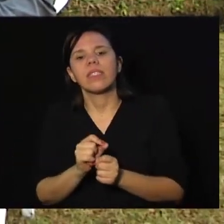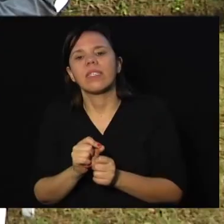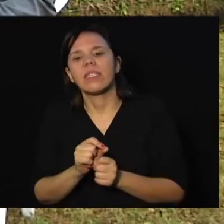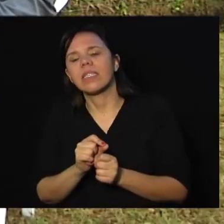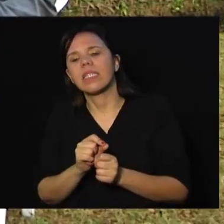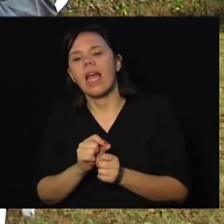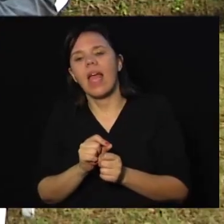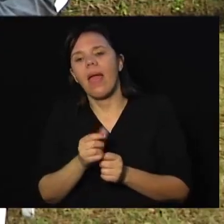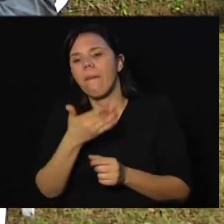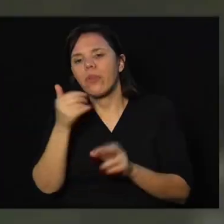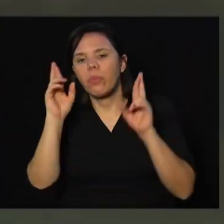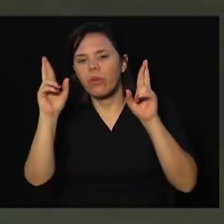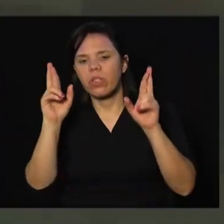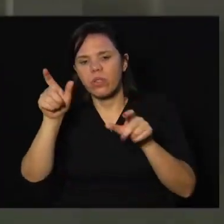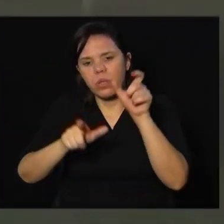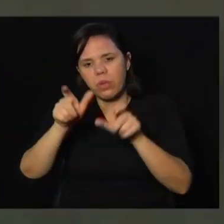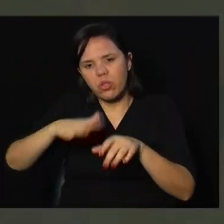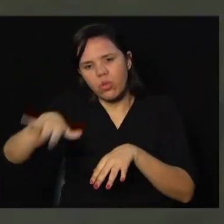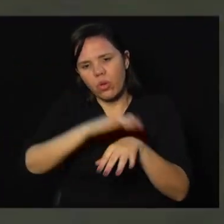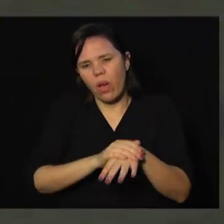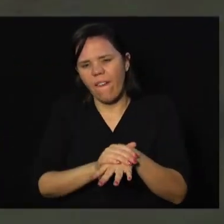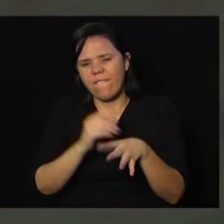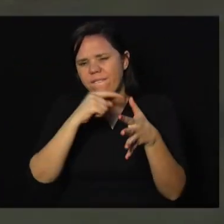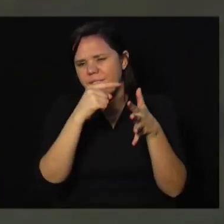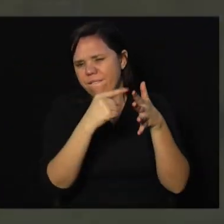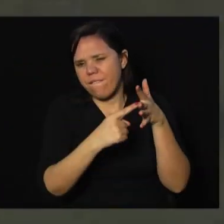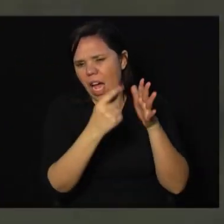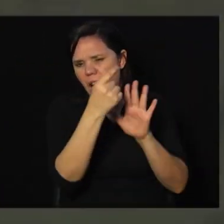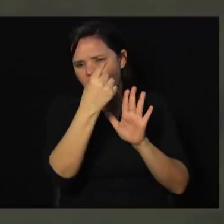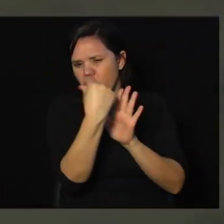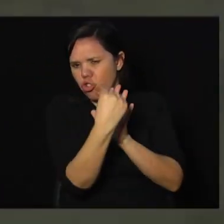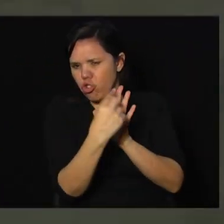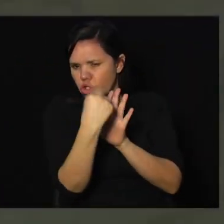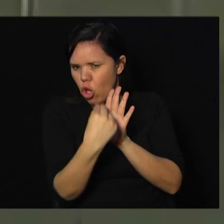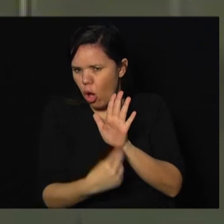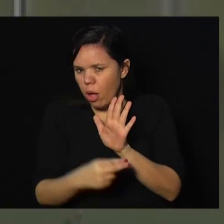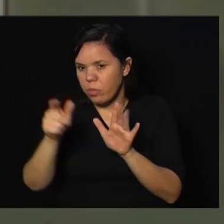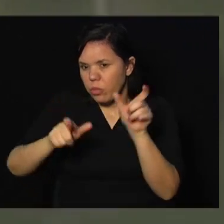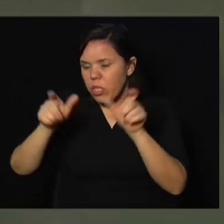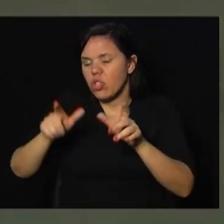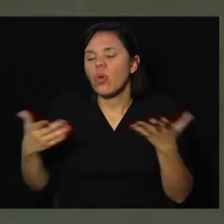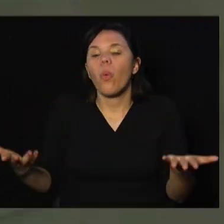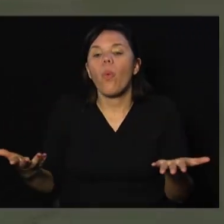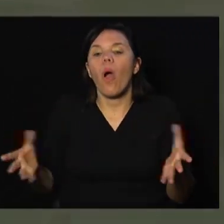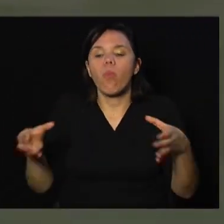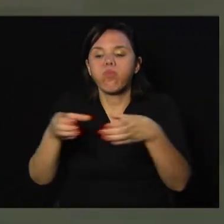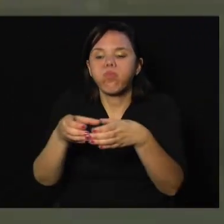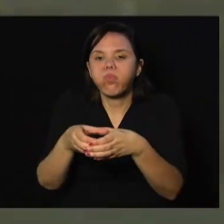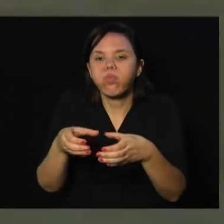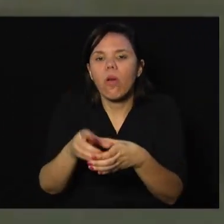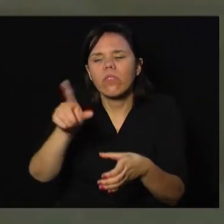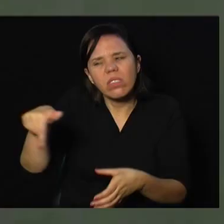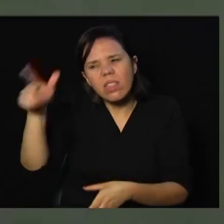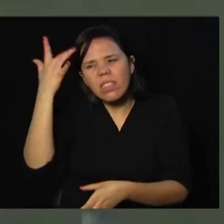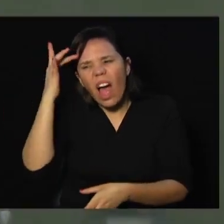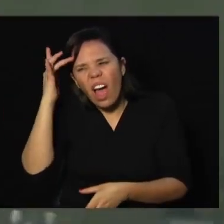pontepretano. Você, Polozzi, Carlos, Vanderlei, Marco Aurélio, Dicá, na época vocês tinham